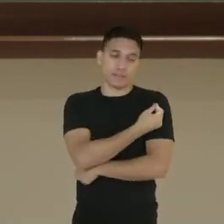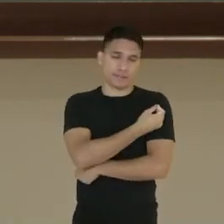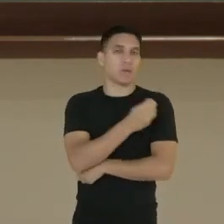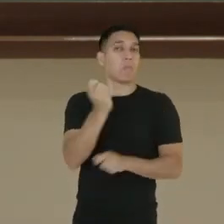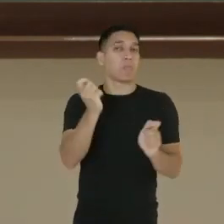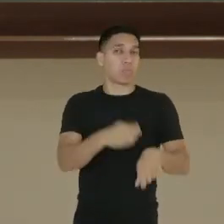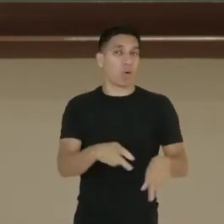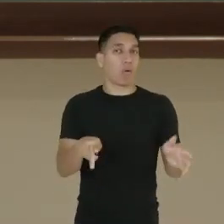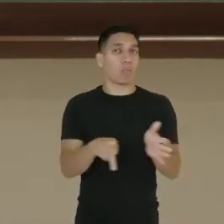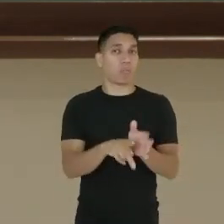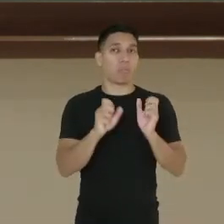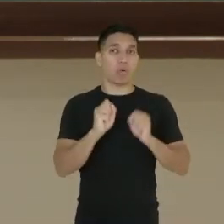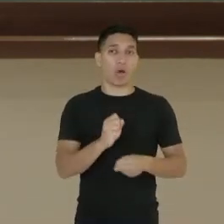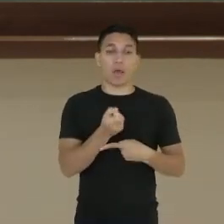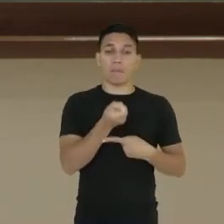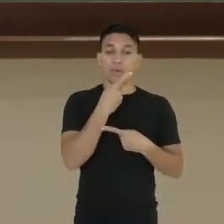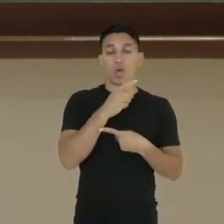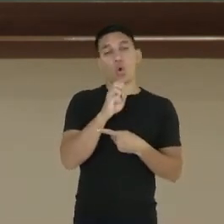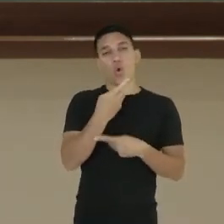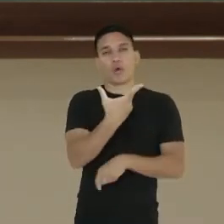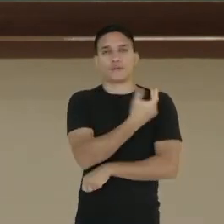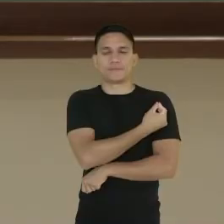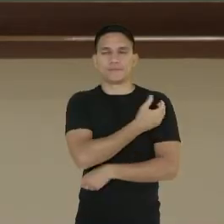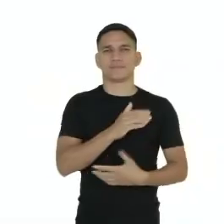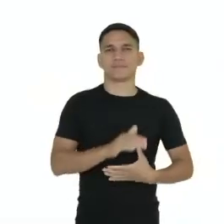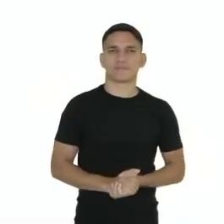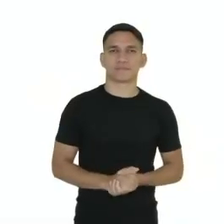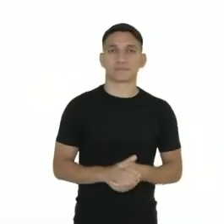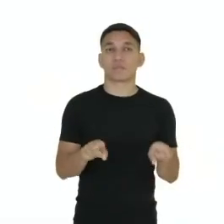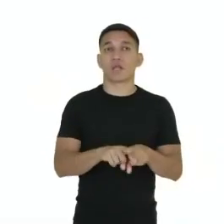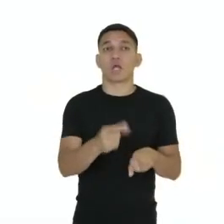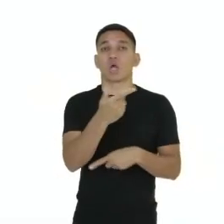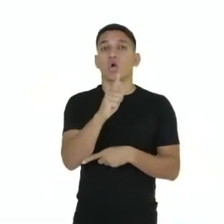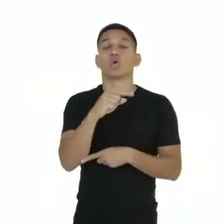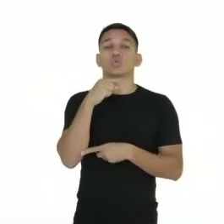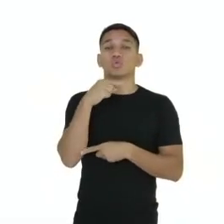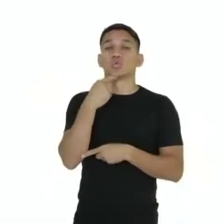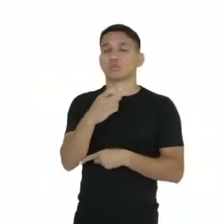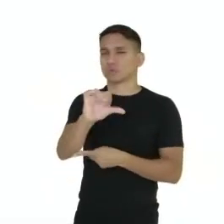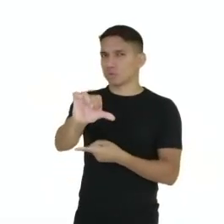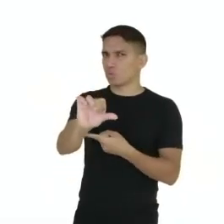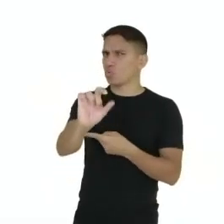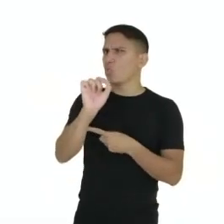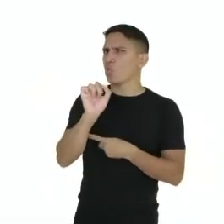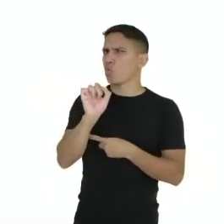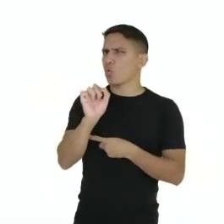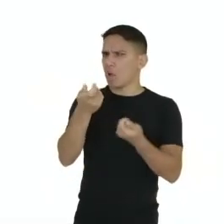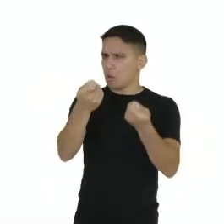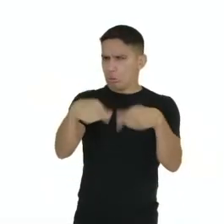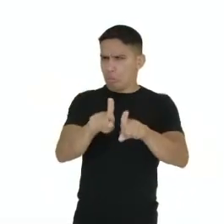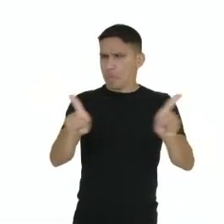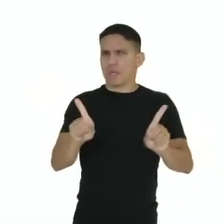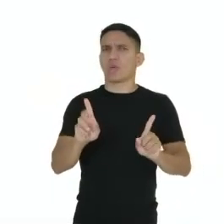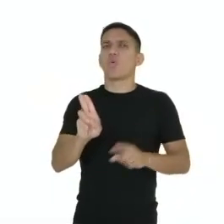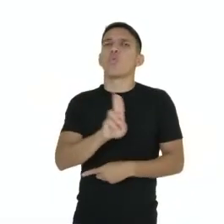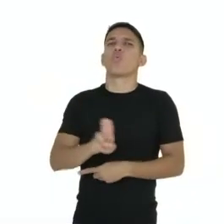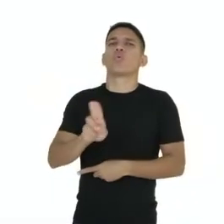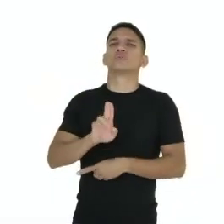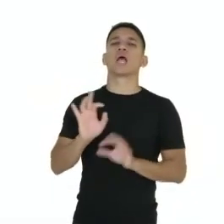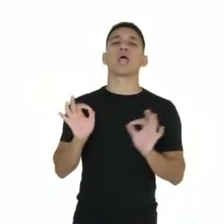ser tanto o comprimido quanto a injeção. Dúvida 9. Não preciso usar nenhum